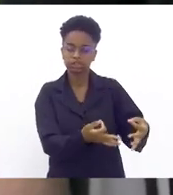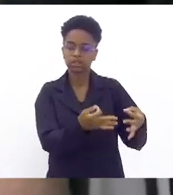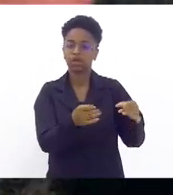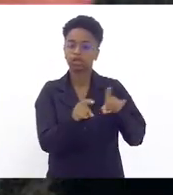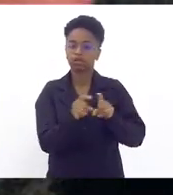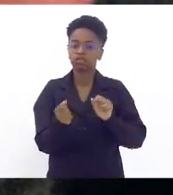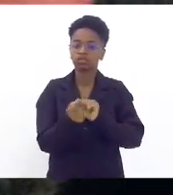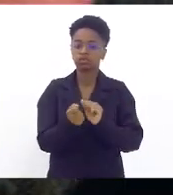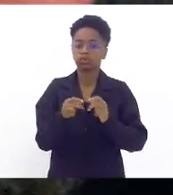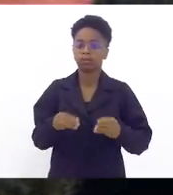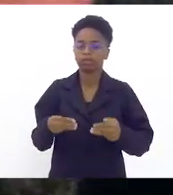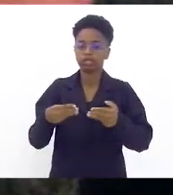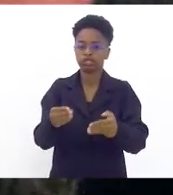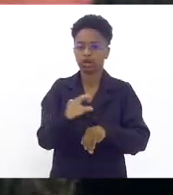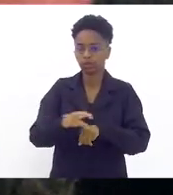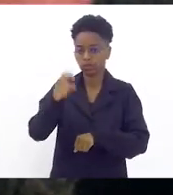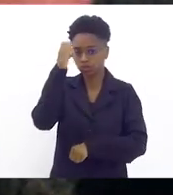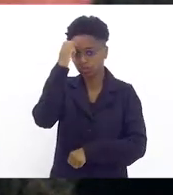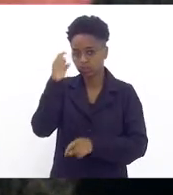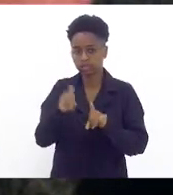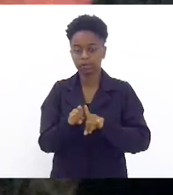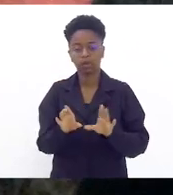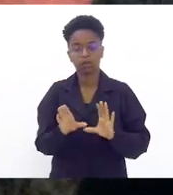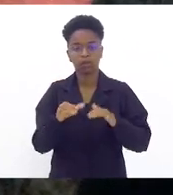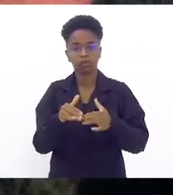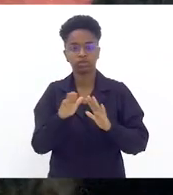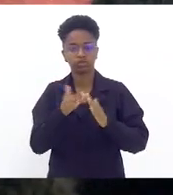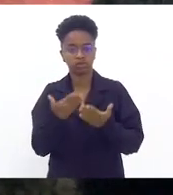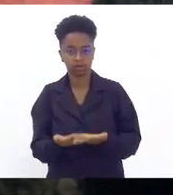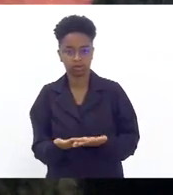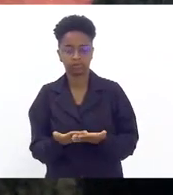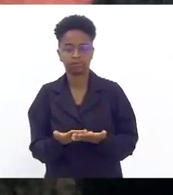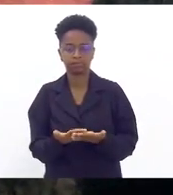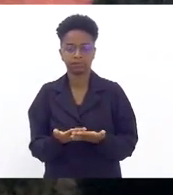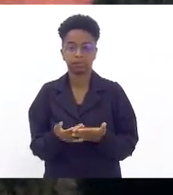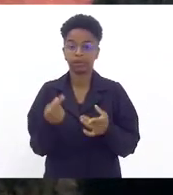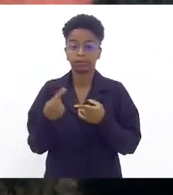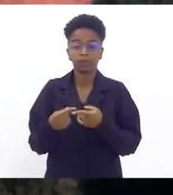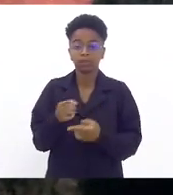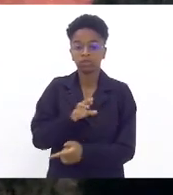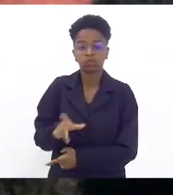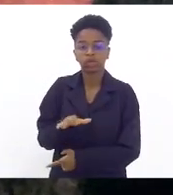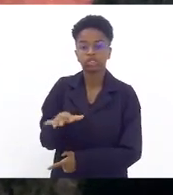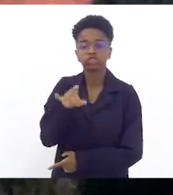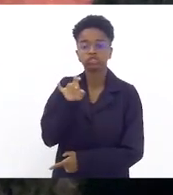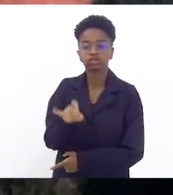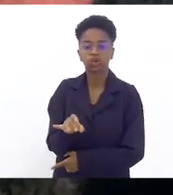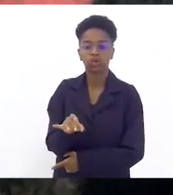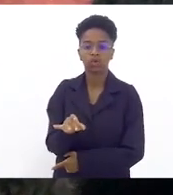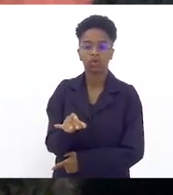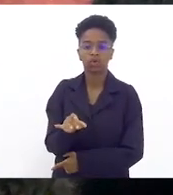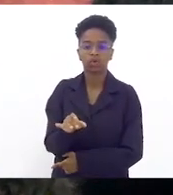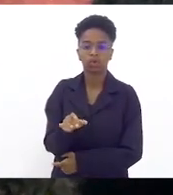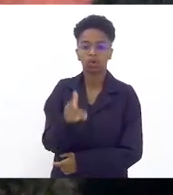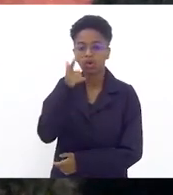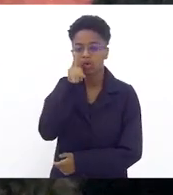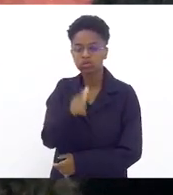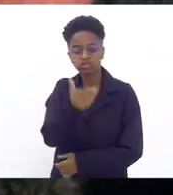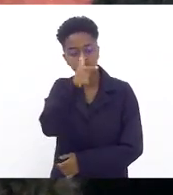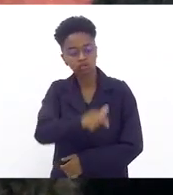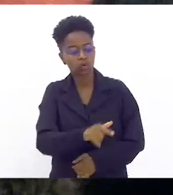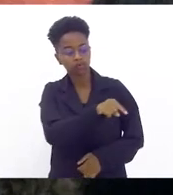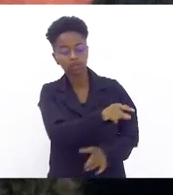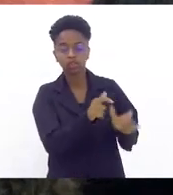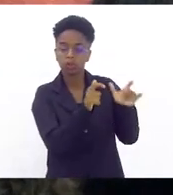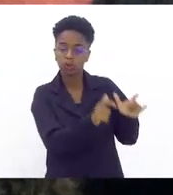o ministério da cultura e a comunidade escolar porque não é apenas a recuperação do espaço físico